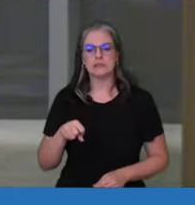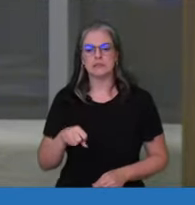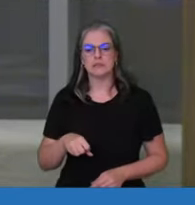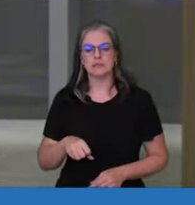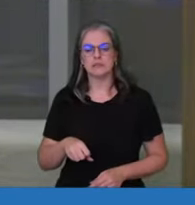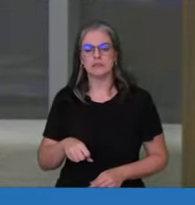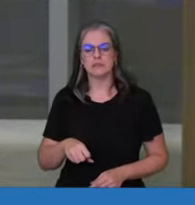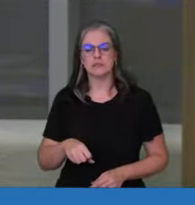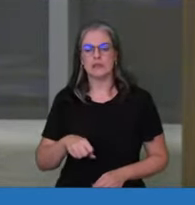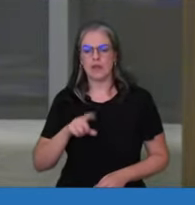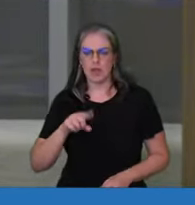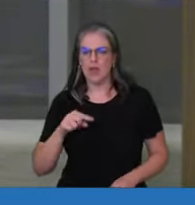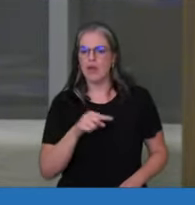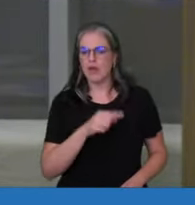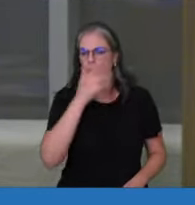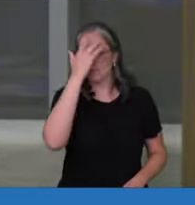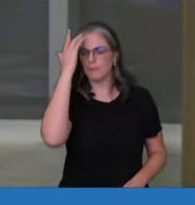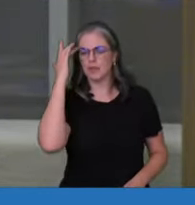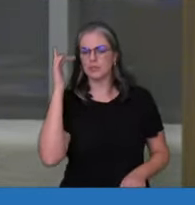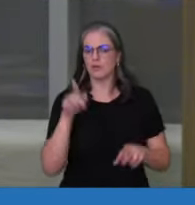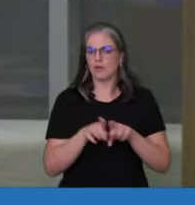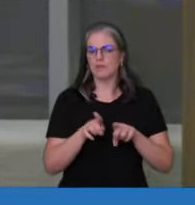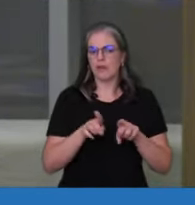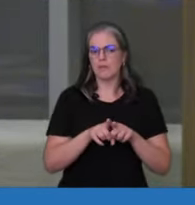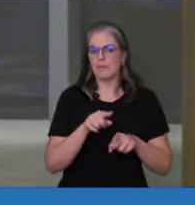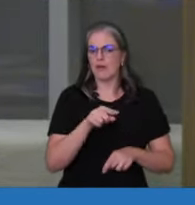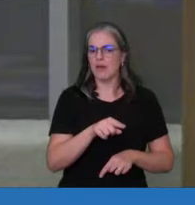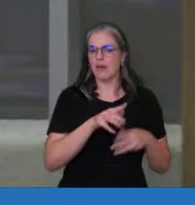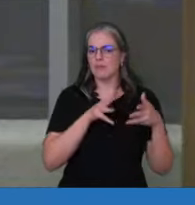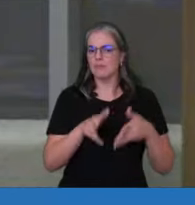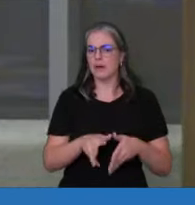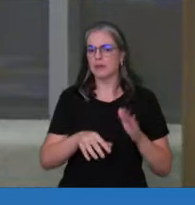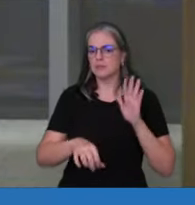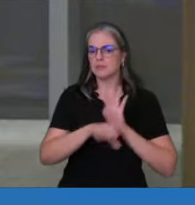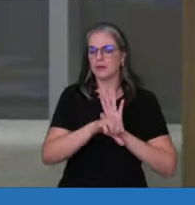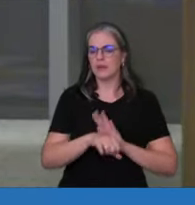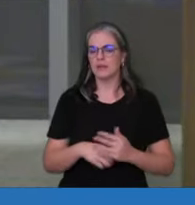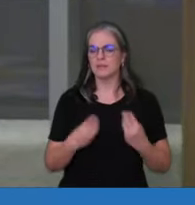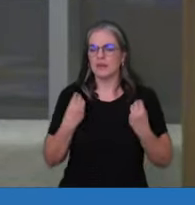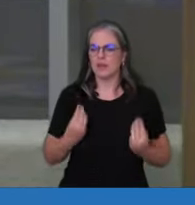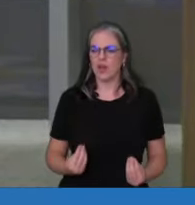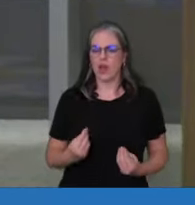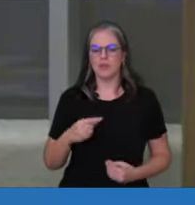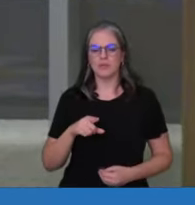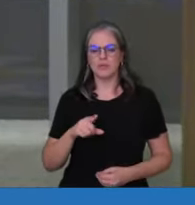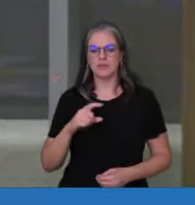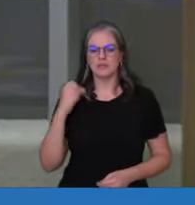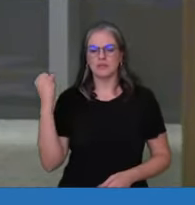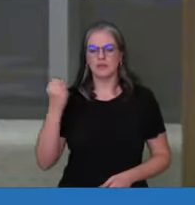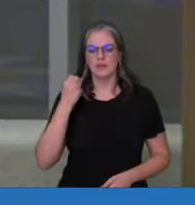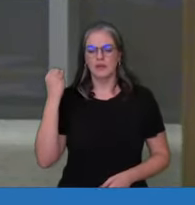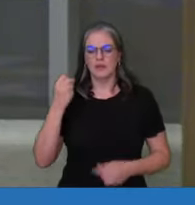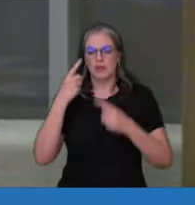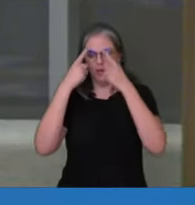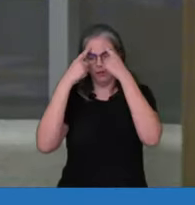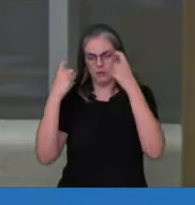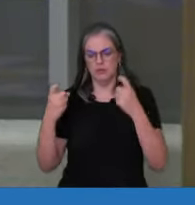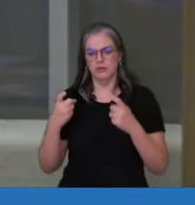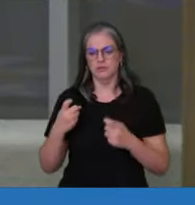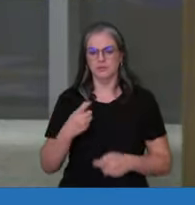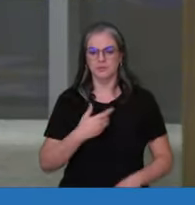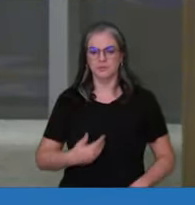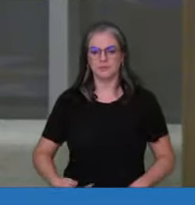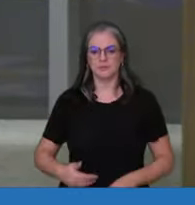é alguém que é um dos mandantes do crime. Então isso fala da violência do Estado, do racismo do Estado